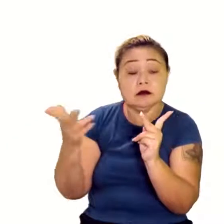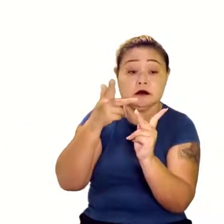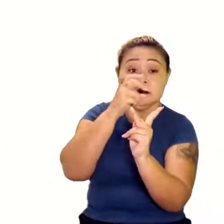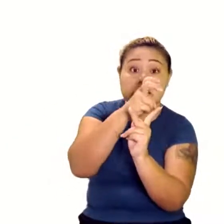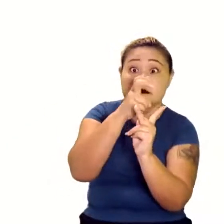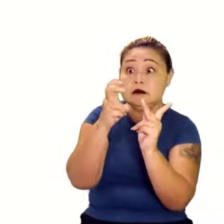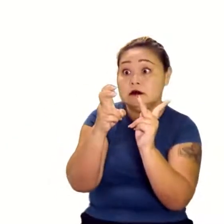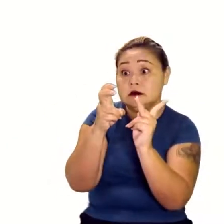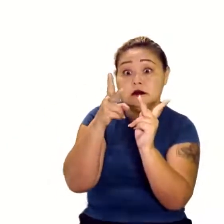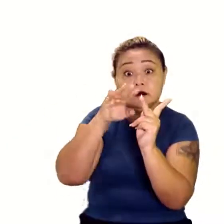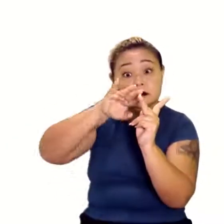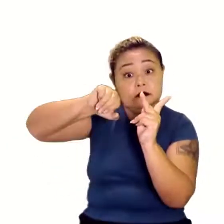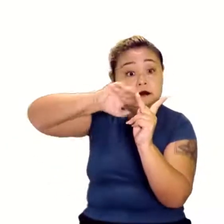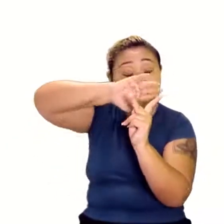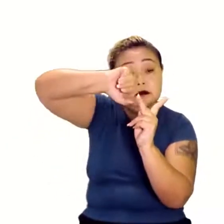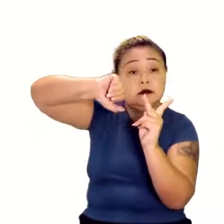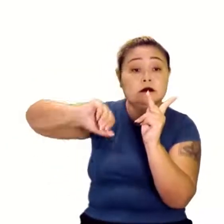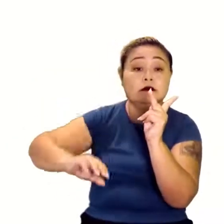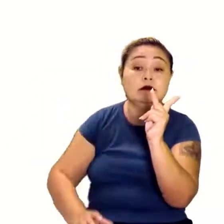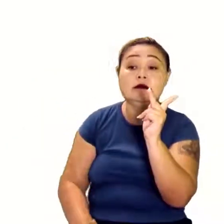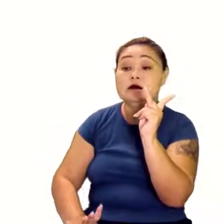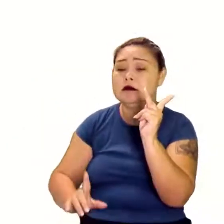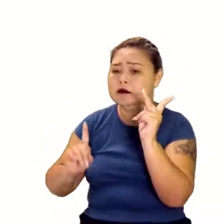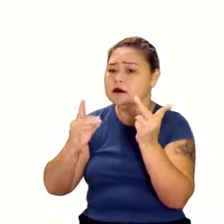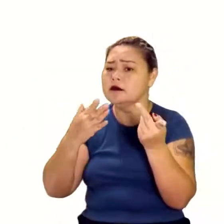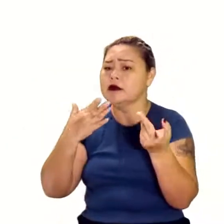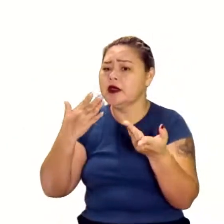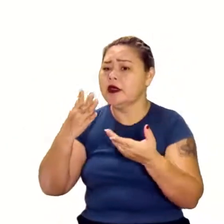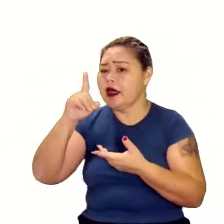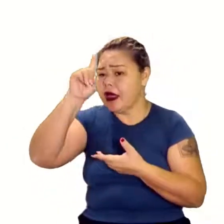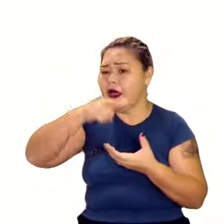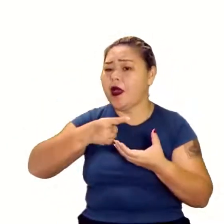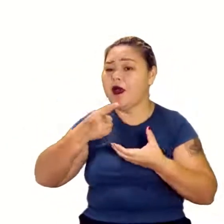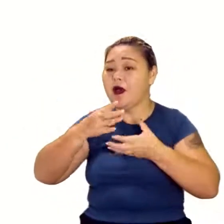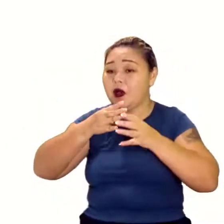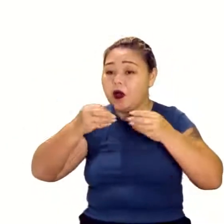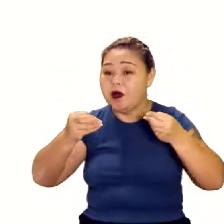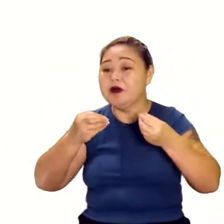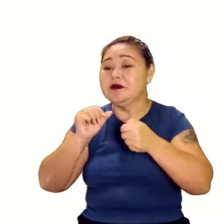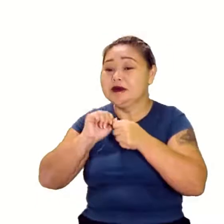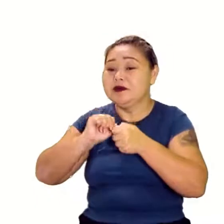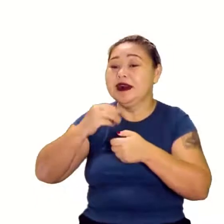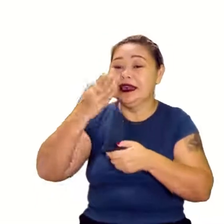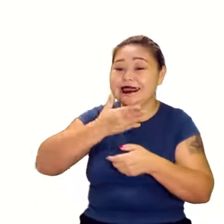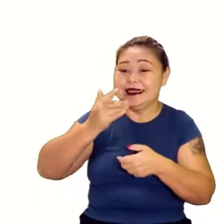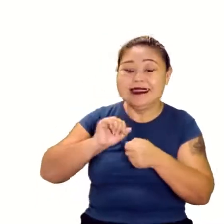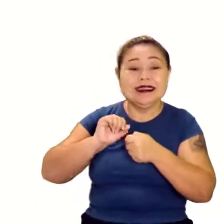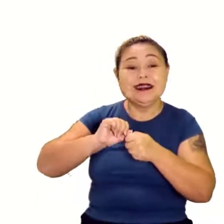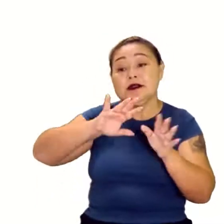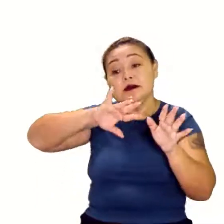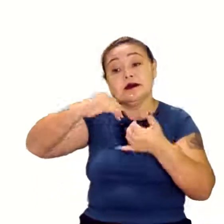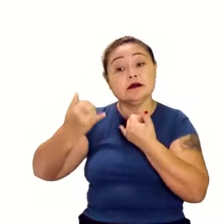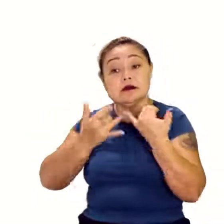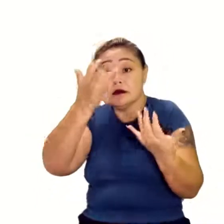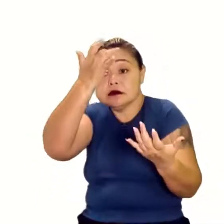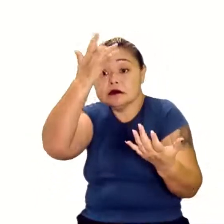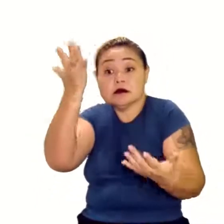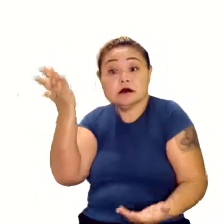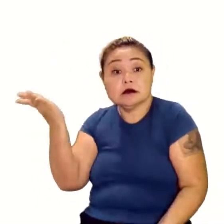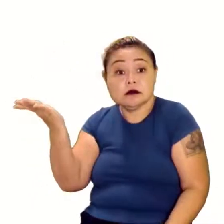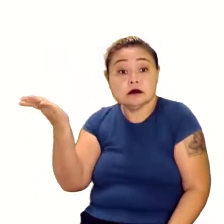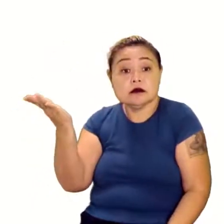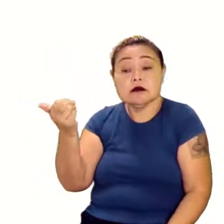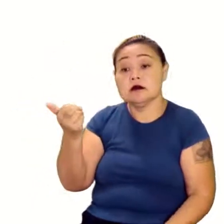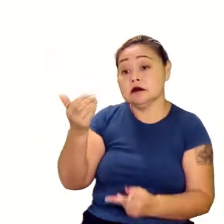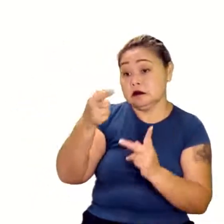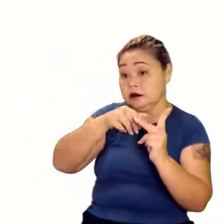Corta. Mel com mel, né? Mamão com mel. Mamão com mel. Não, mamão com açúcar. Mel também. Cortou. 10.